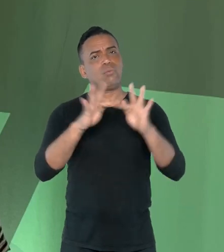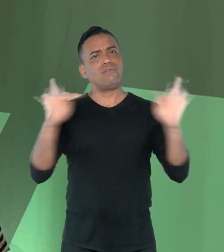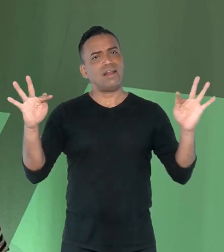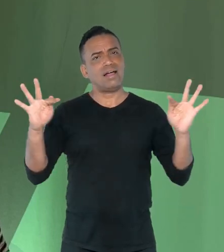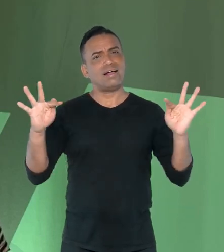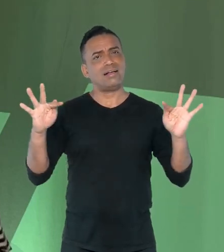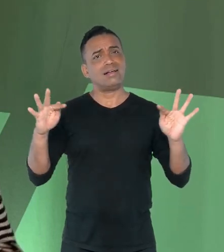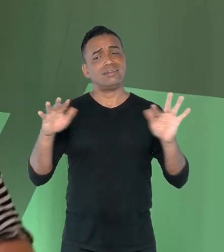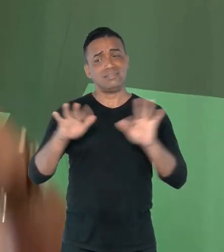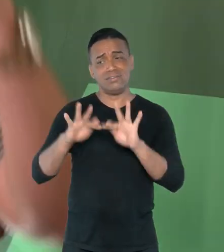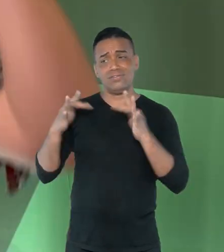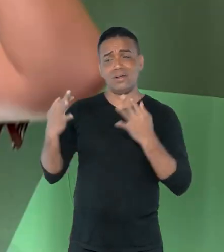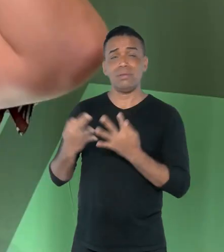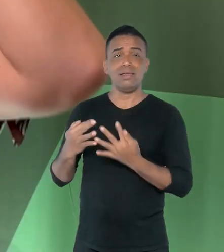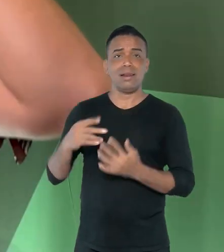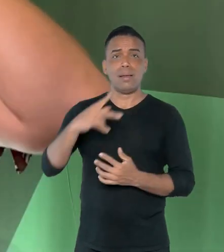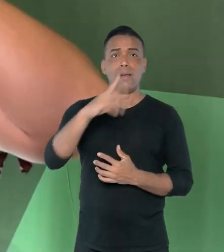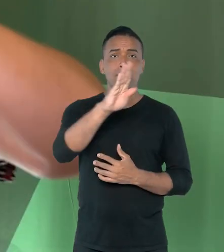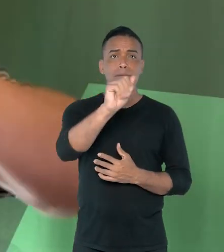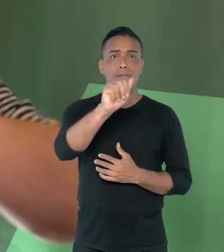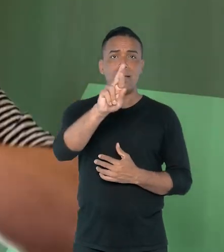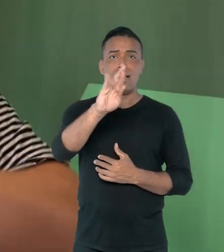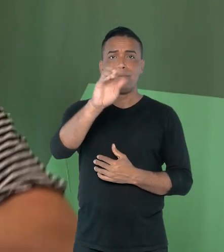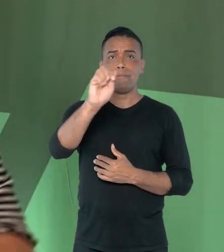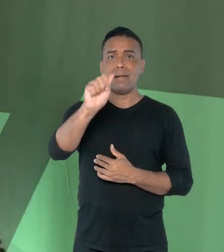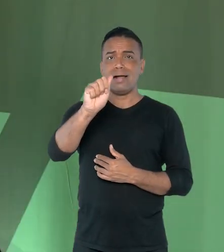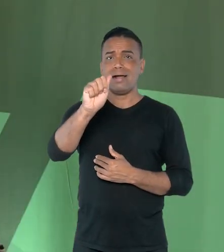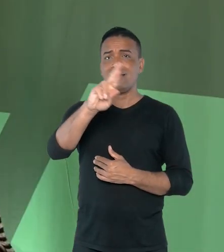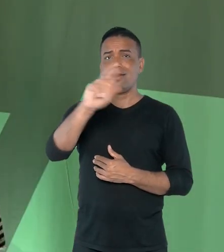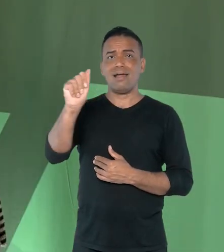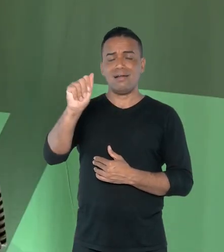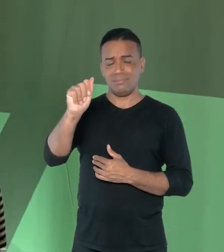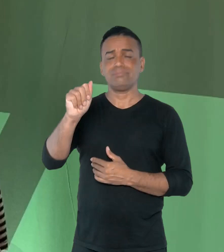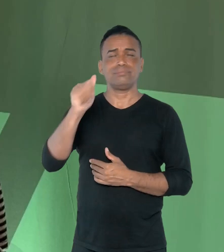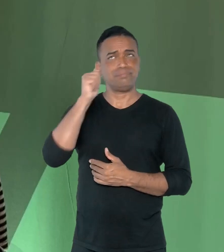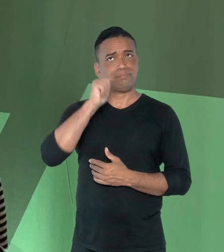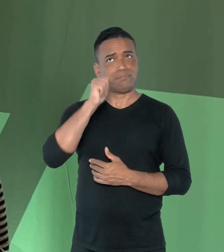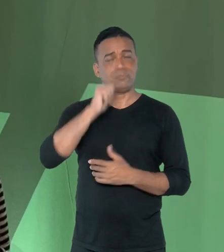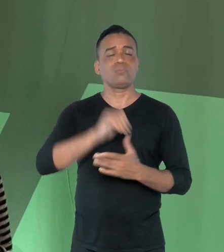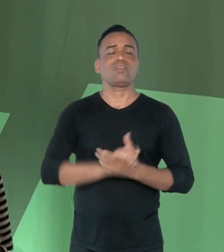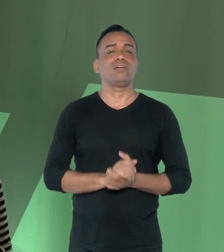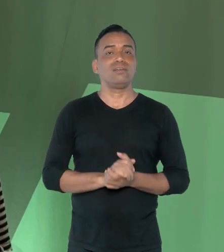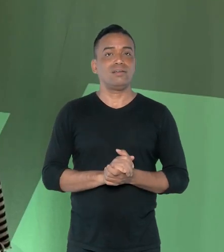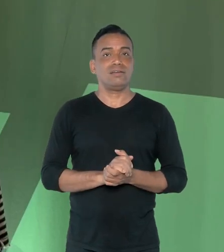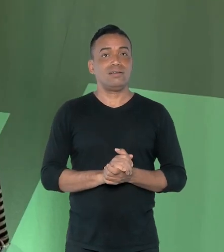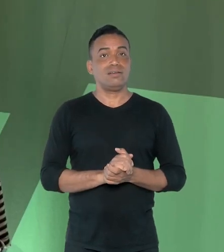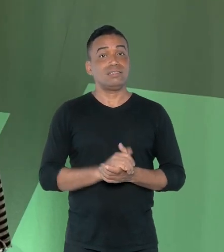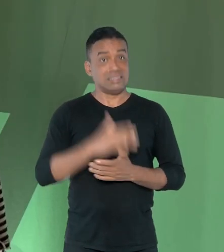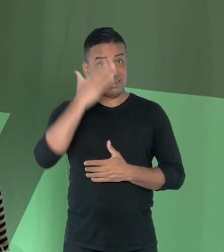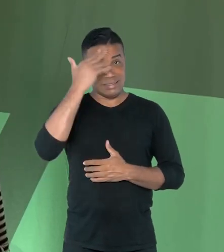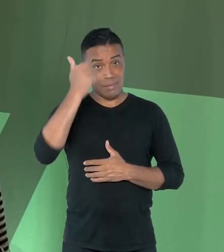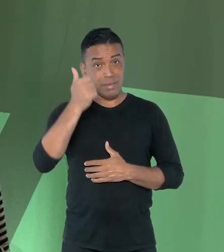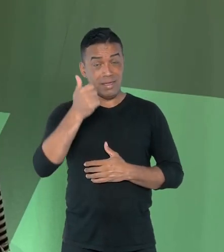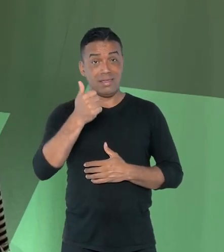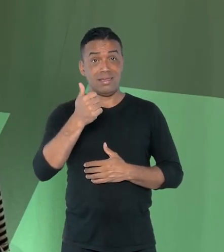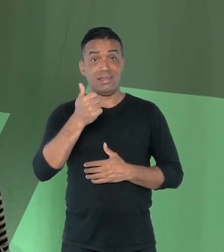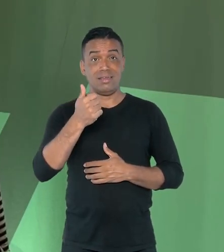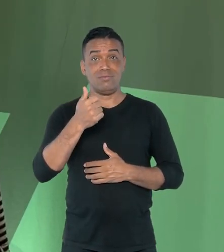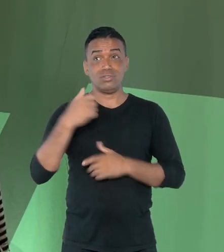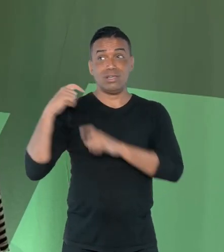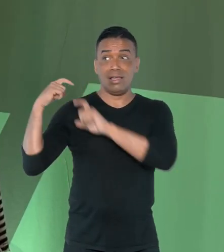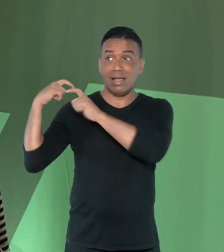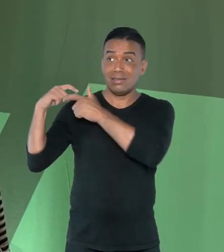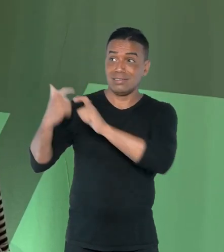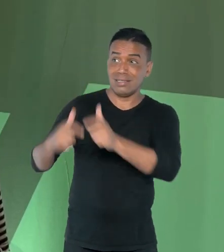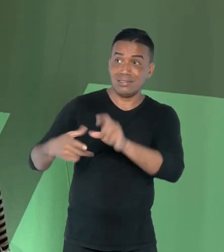uma parente nossa, a Bárbara Flores, e ela diz que entre você saber que tem um sangue indígena, saber que